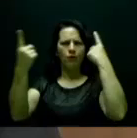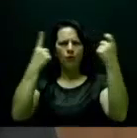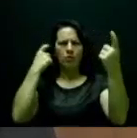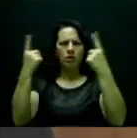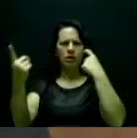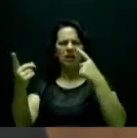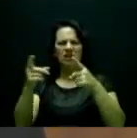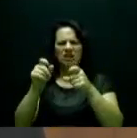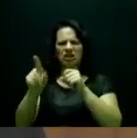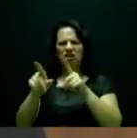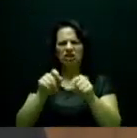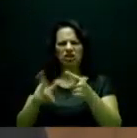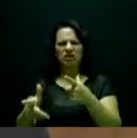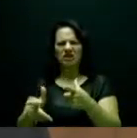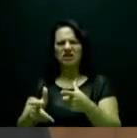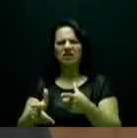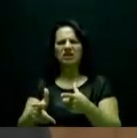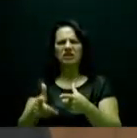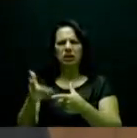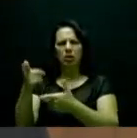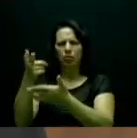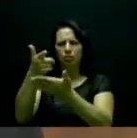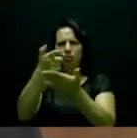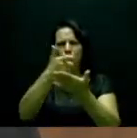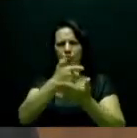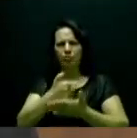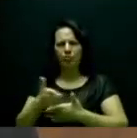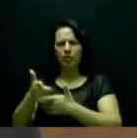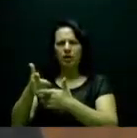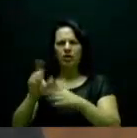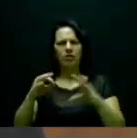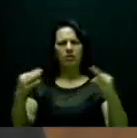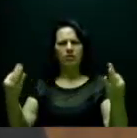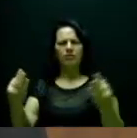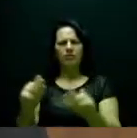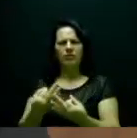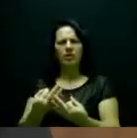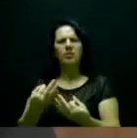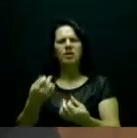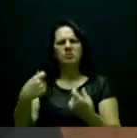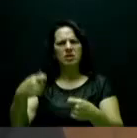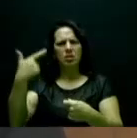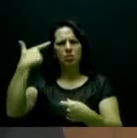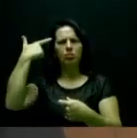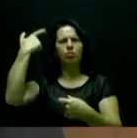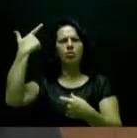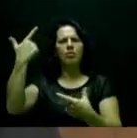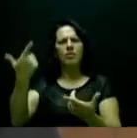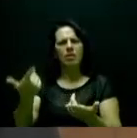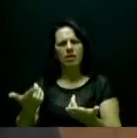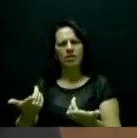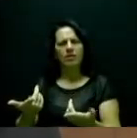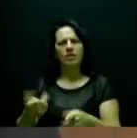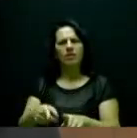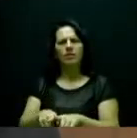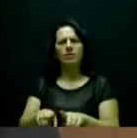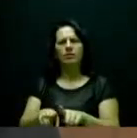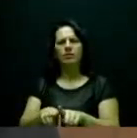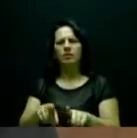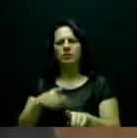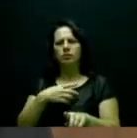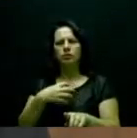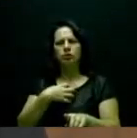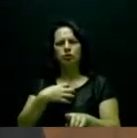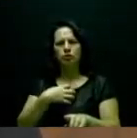xingam de todos os tipos. Dizem que ia metralhar minha casa, minha família, que eu merecia uma bala na testa, do tipo,